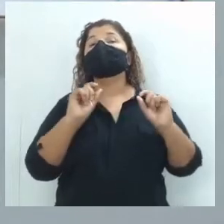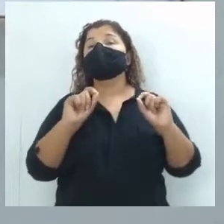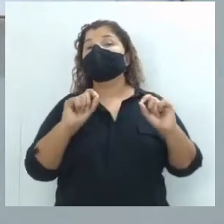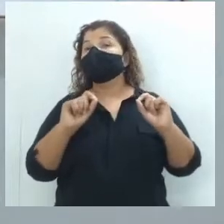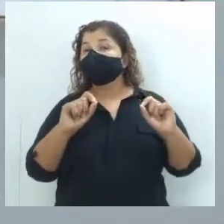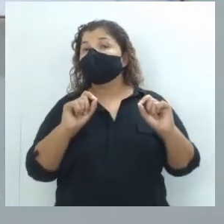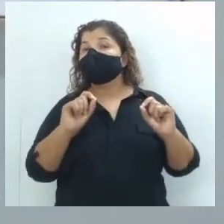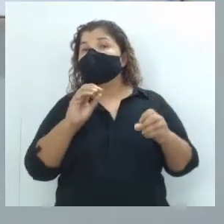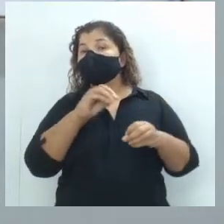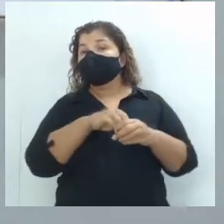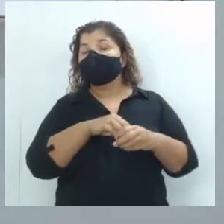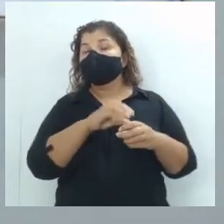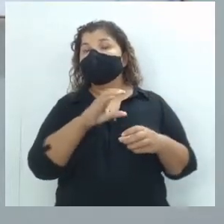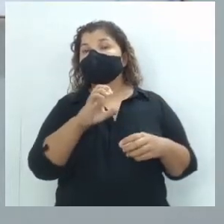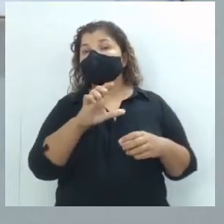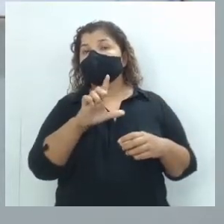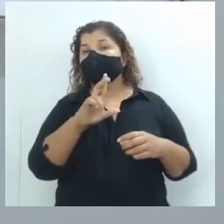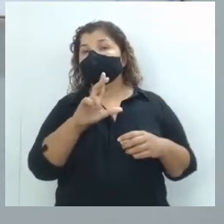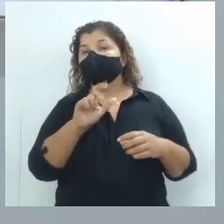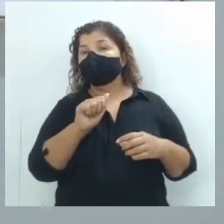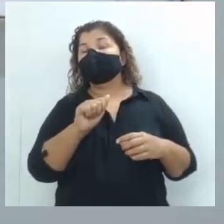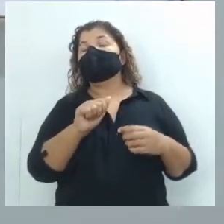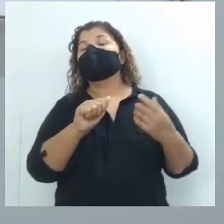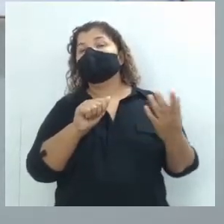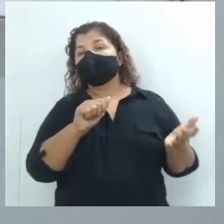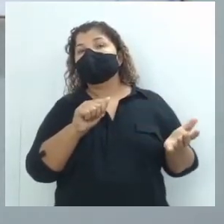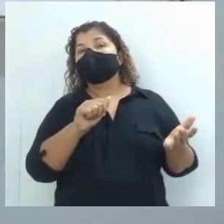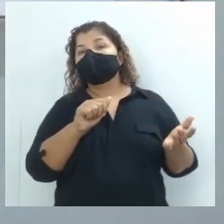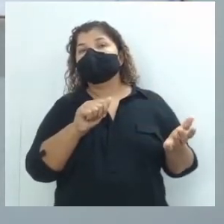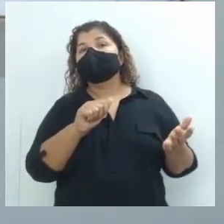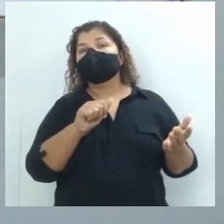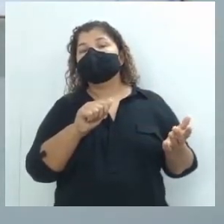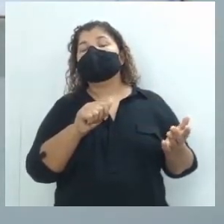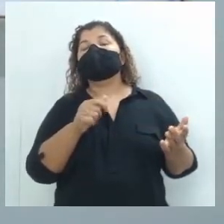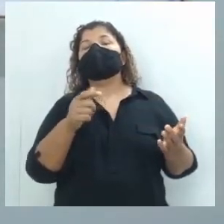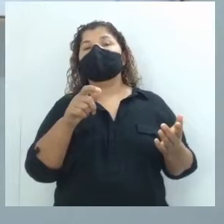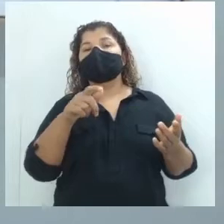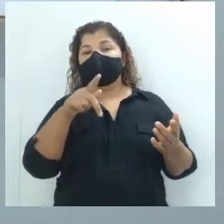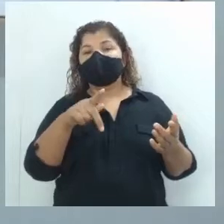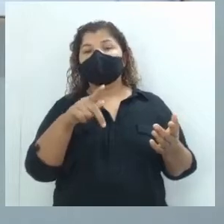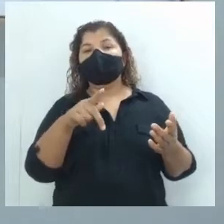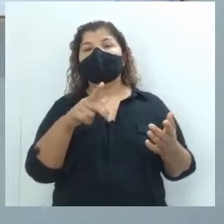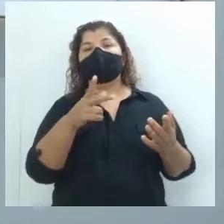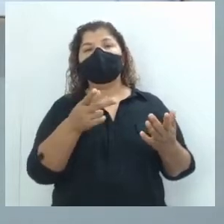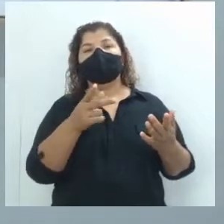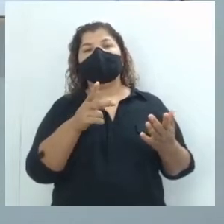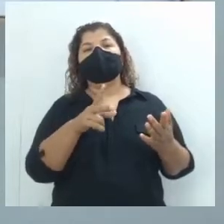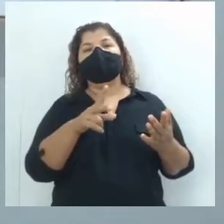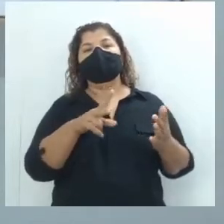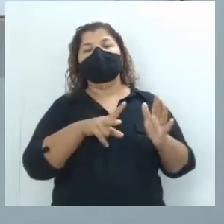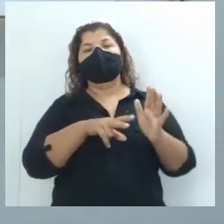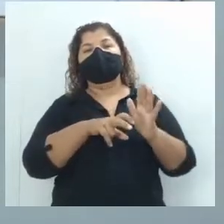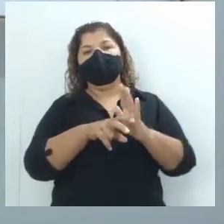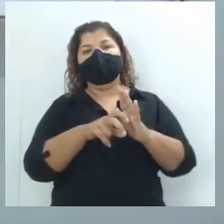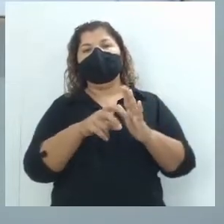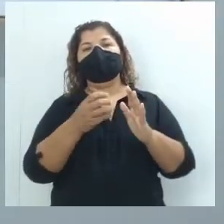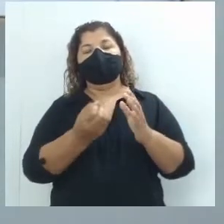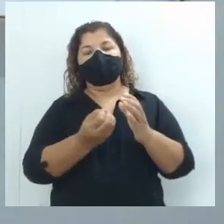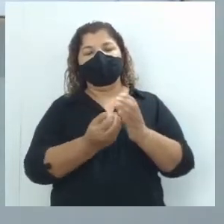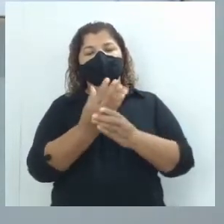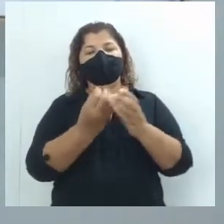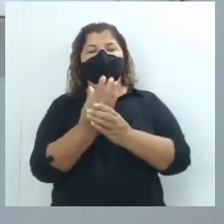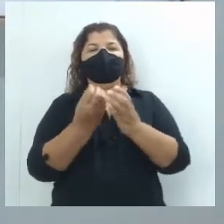vão fazer dentro da célula hospedeira? Olha, essas proteínas do vírus vão ser responsáveis em formar novos